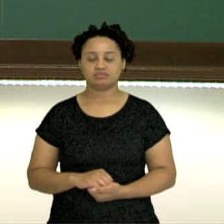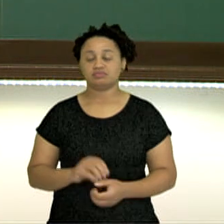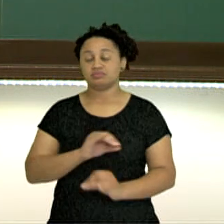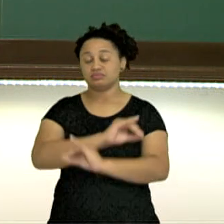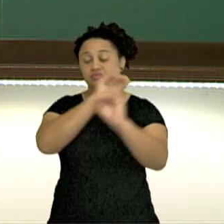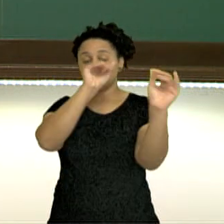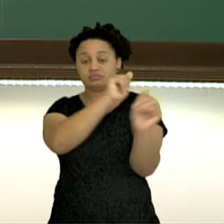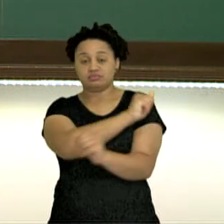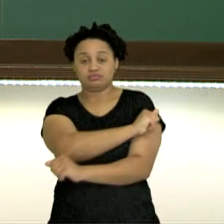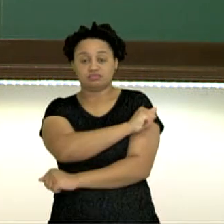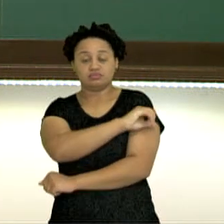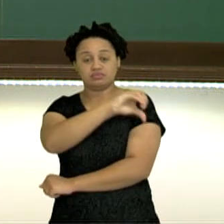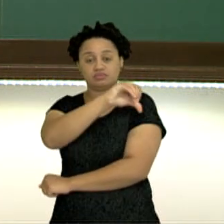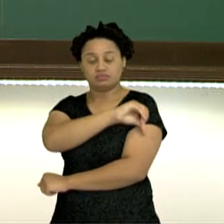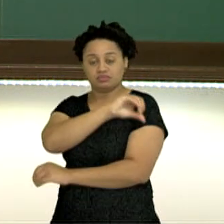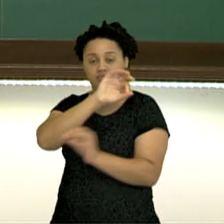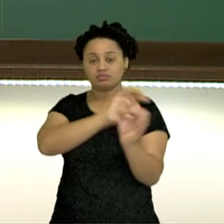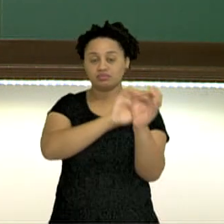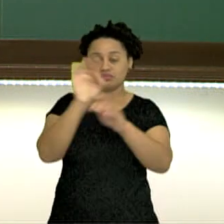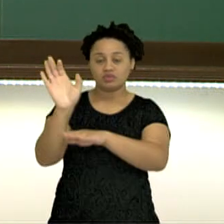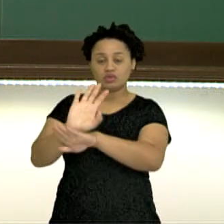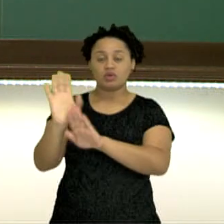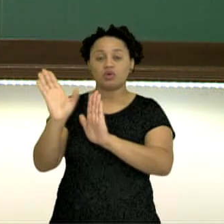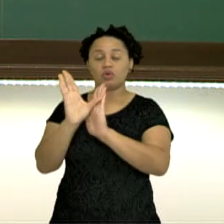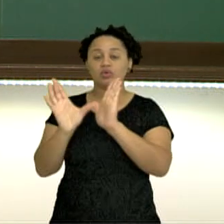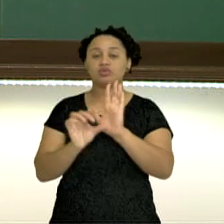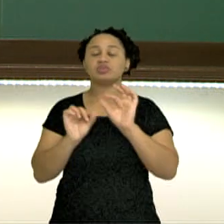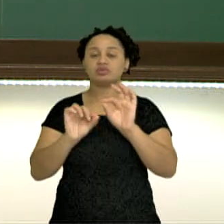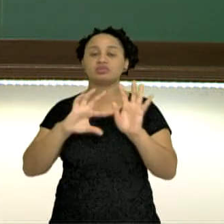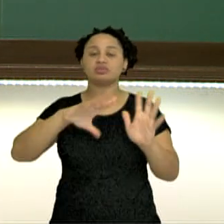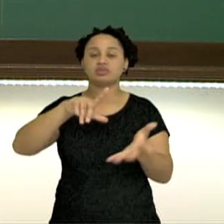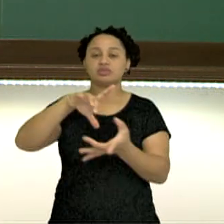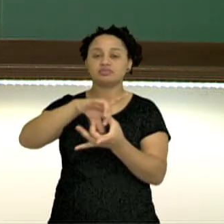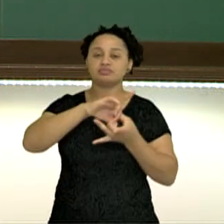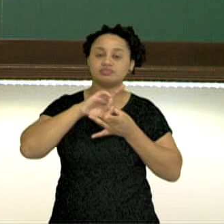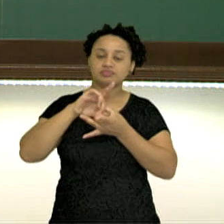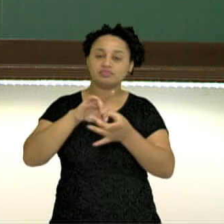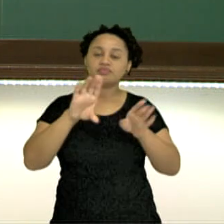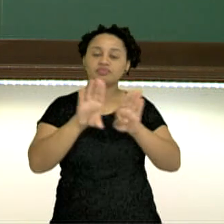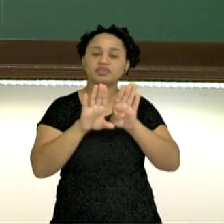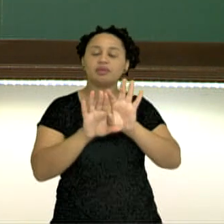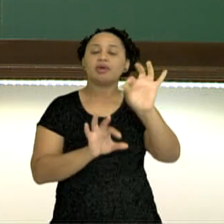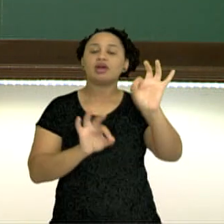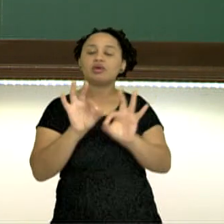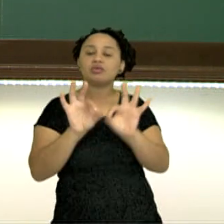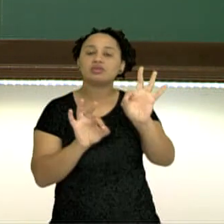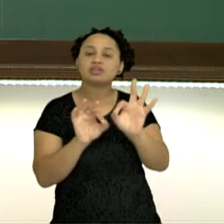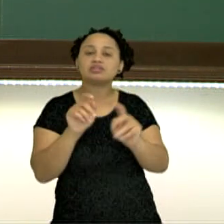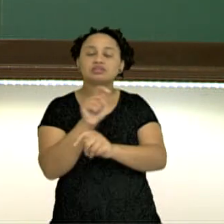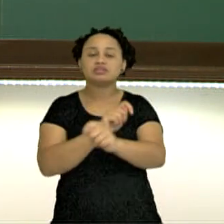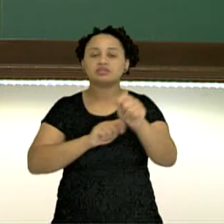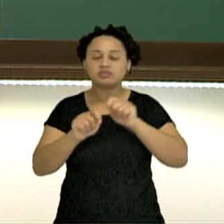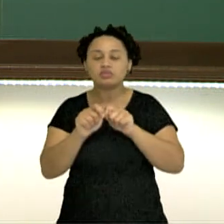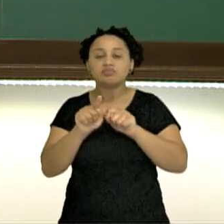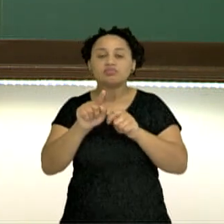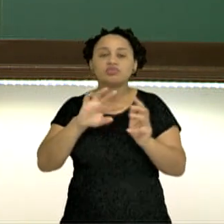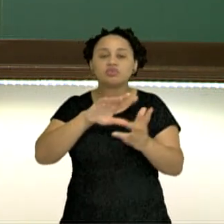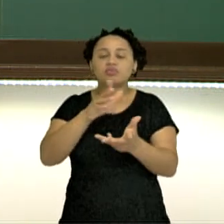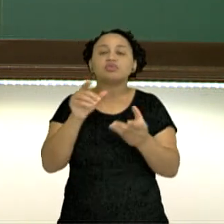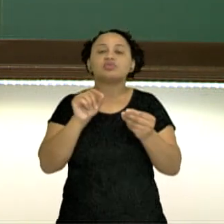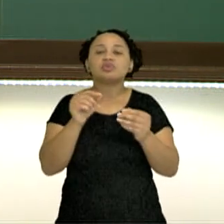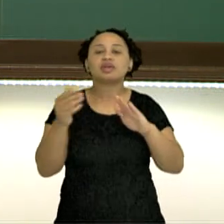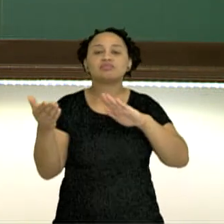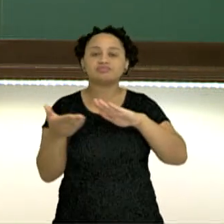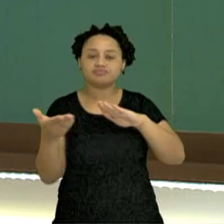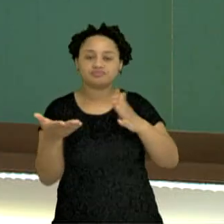Olá, estudantes do nono ano! Neste vídeo vamos falar sobre globalização e a organização da economia no mundo globalizado. E para isso,